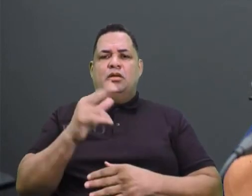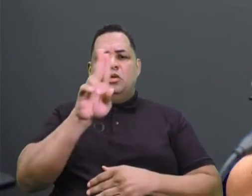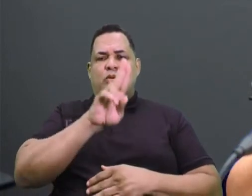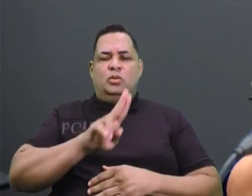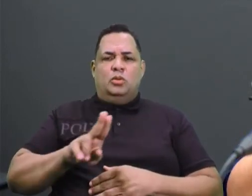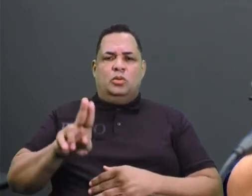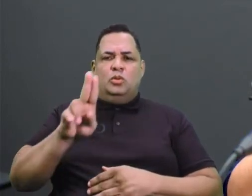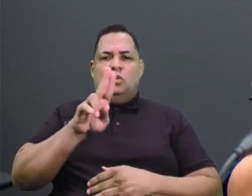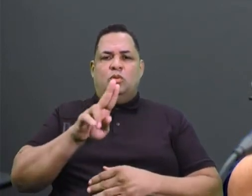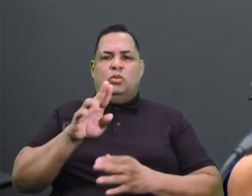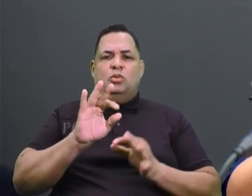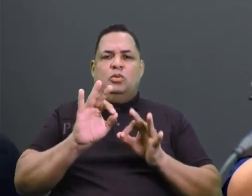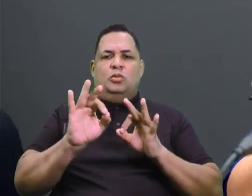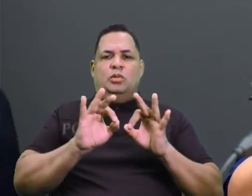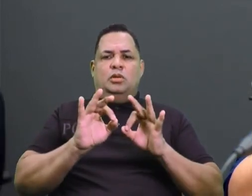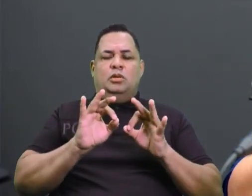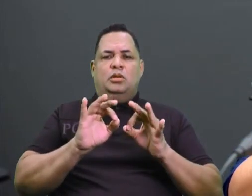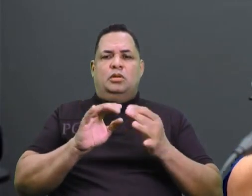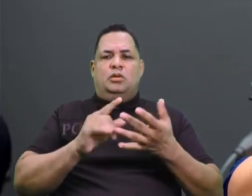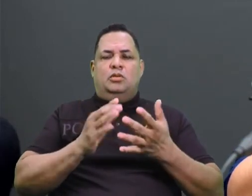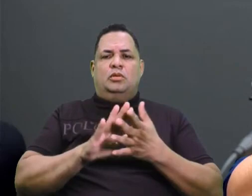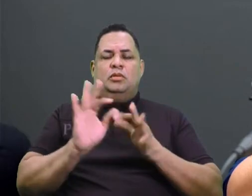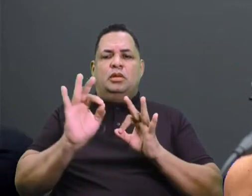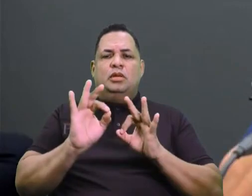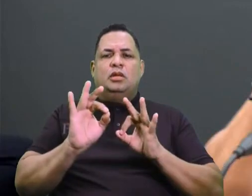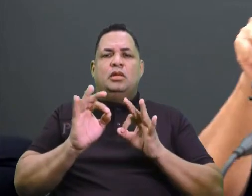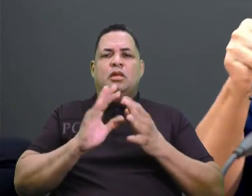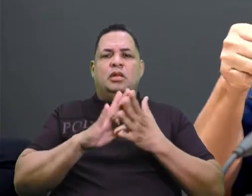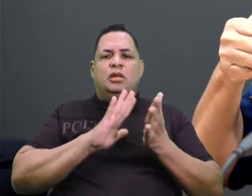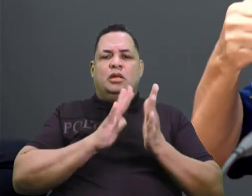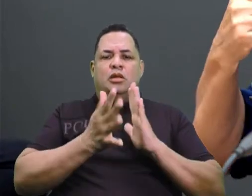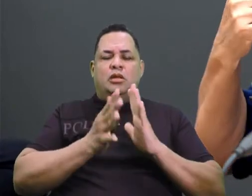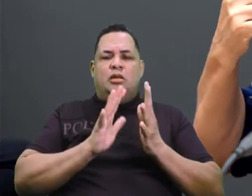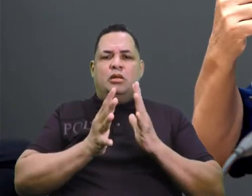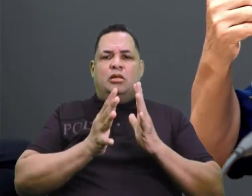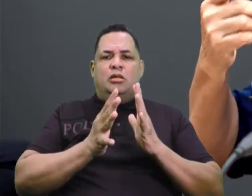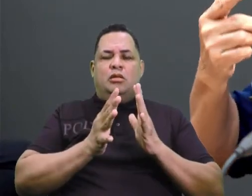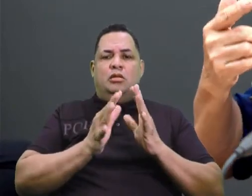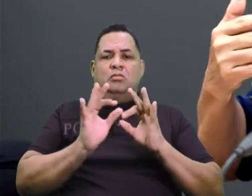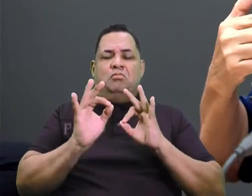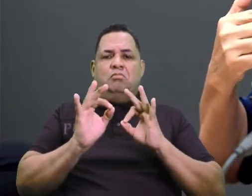adotar a língua como ferramenta, a língua de sinais como ferramenta,